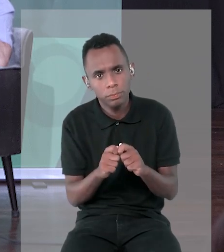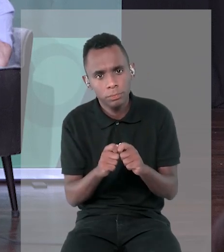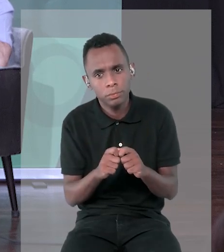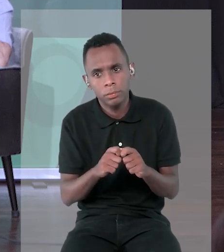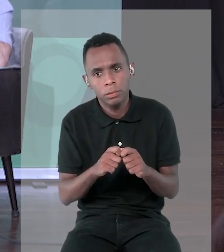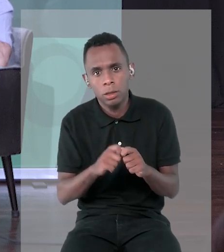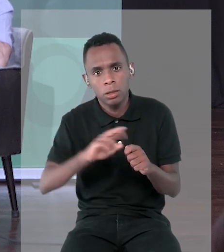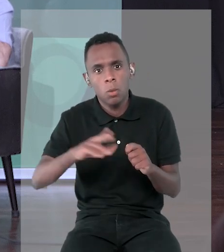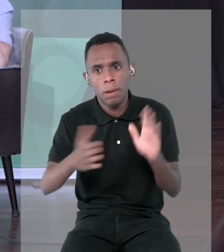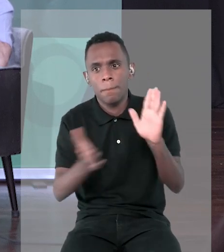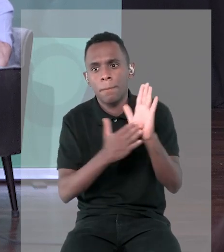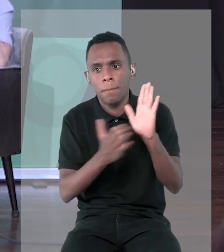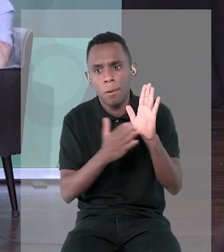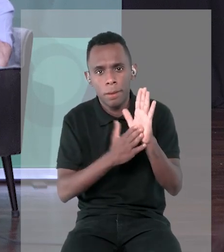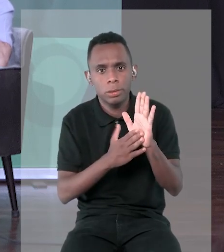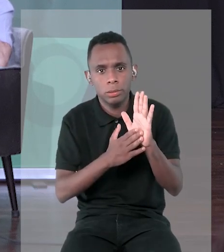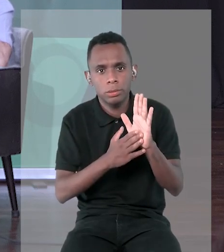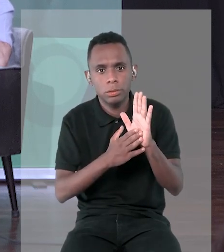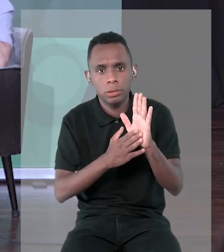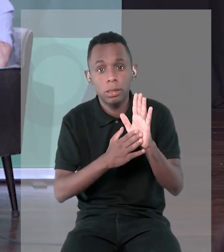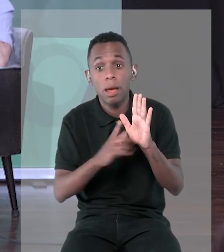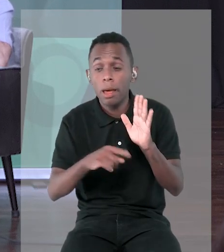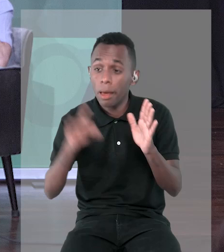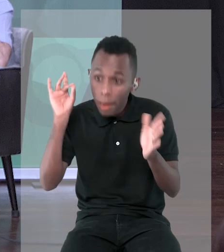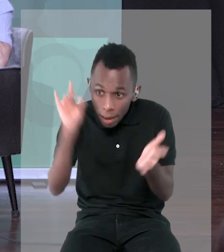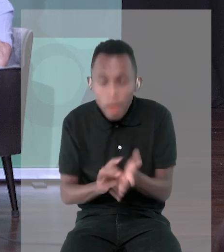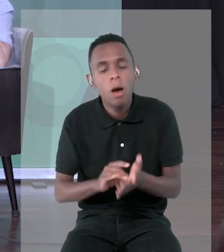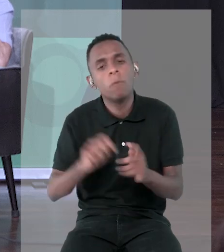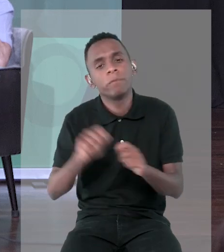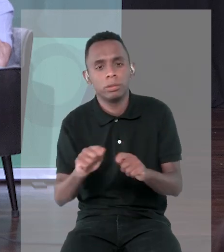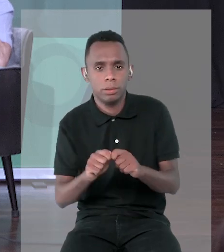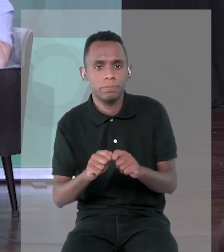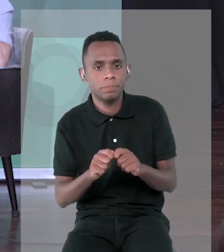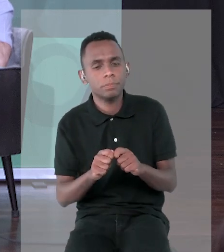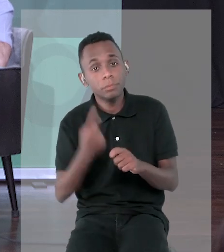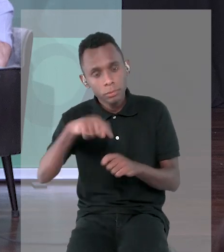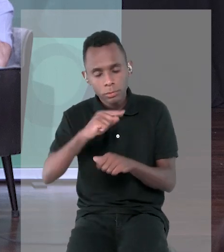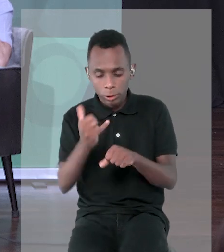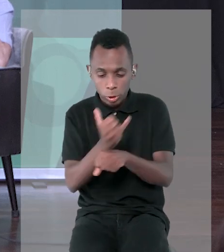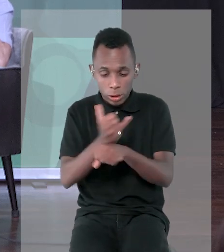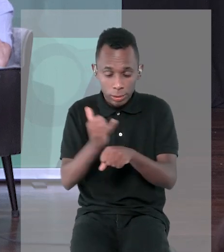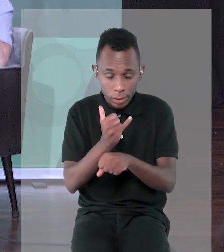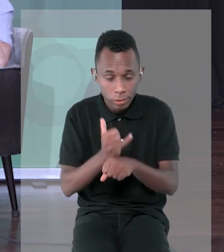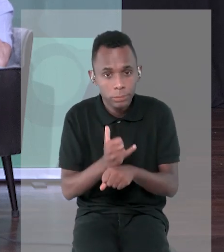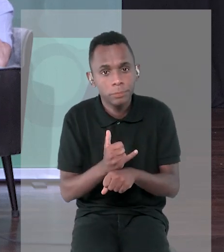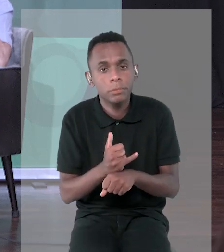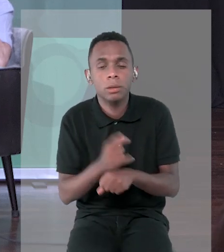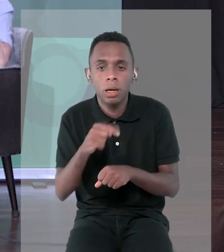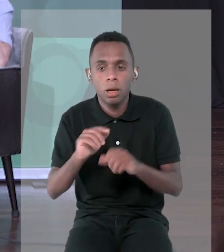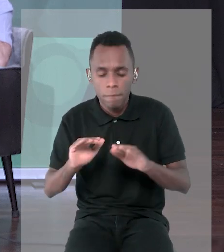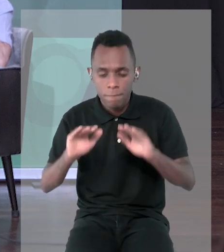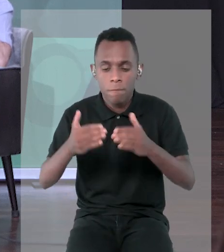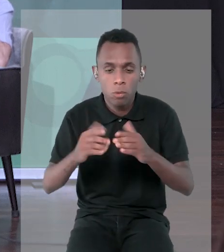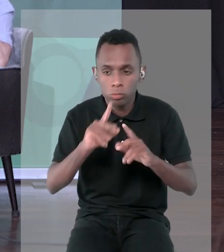que não eram promessas vazias. A gente tinha que ter uma expectativa concreta para propor. Nossa estratégia no momento é de concentrar